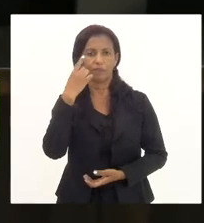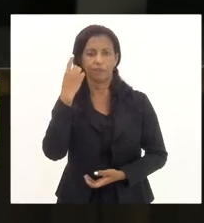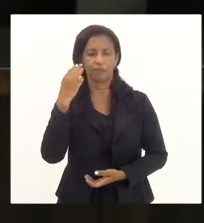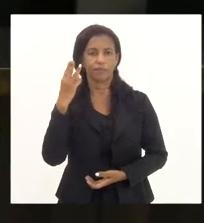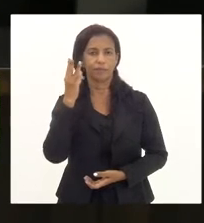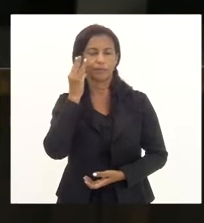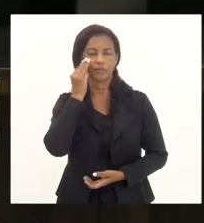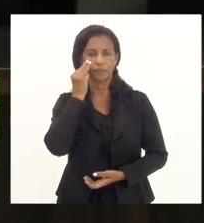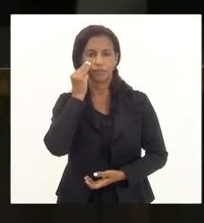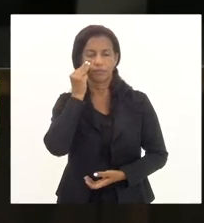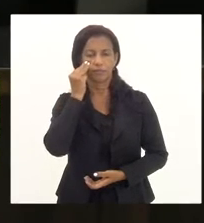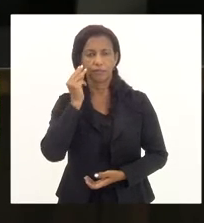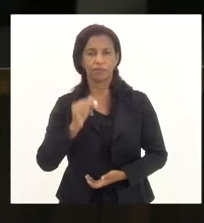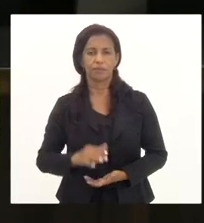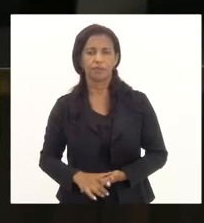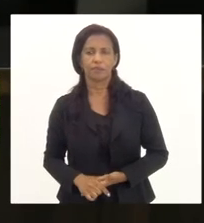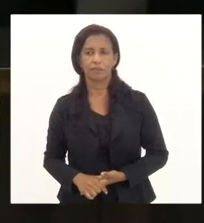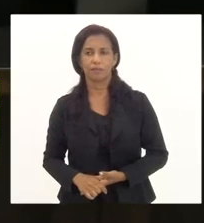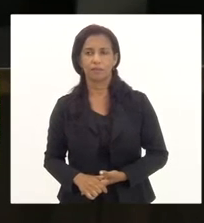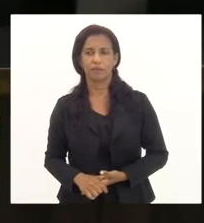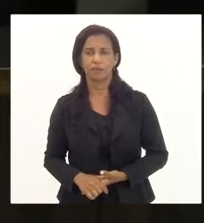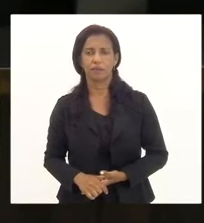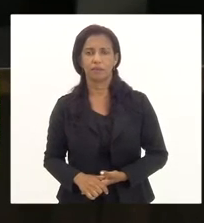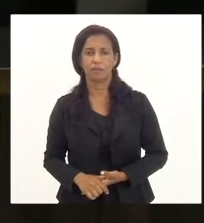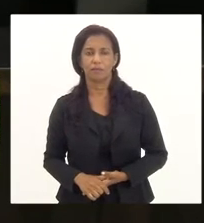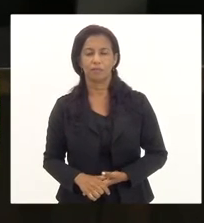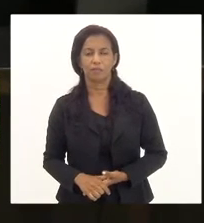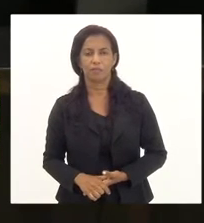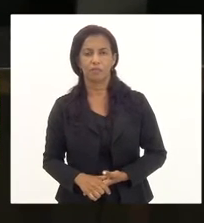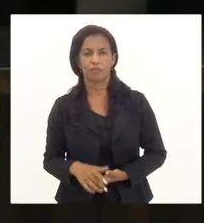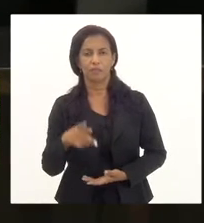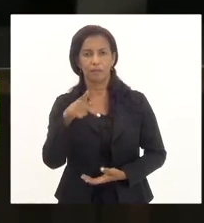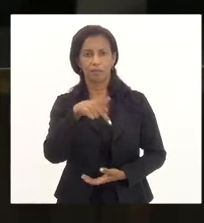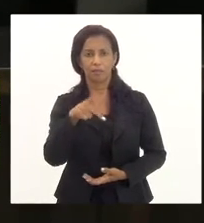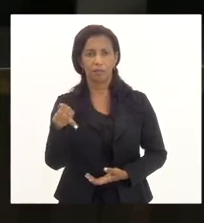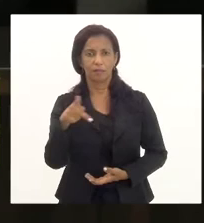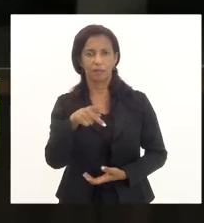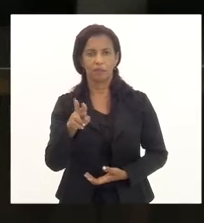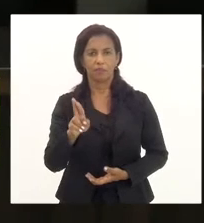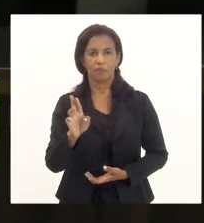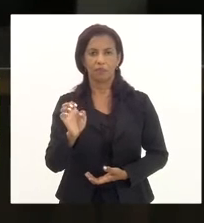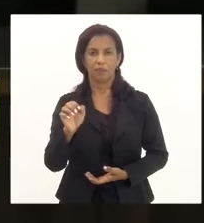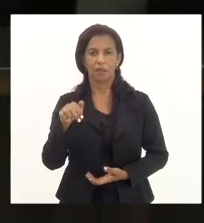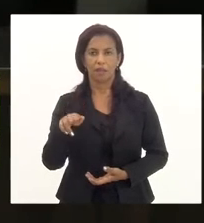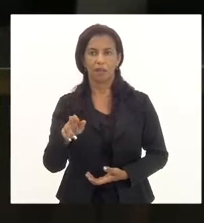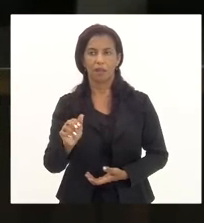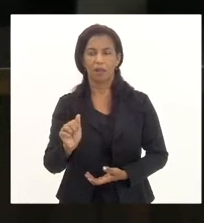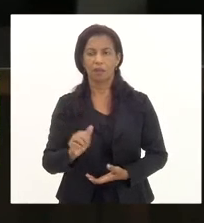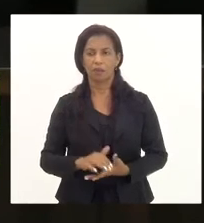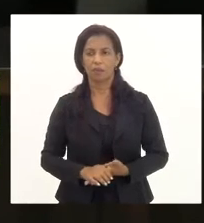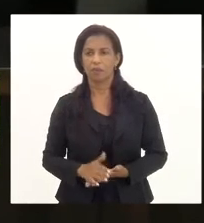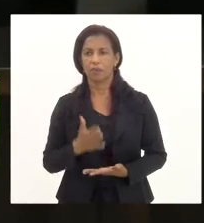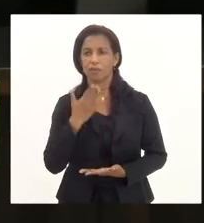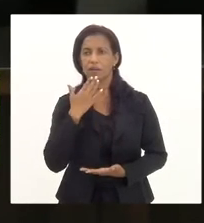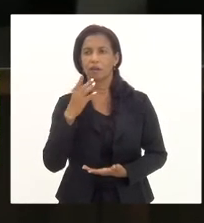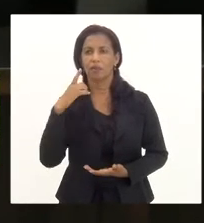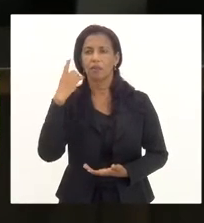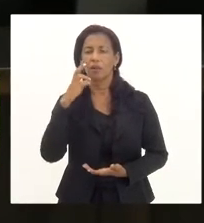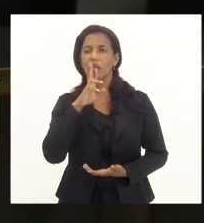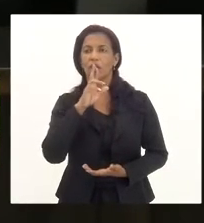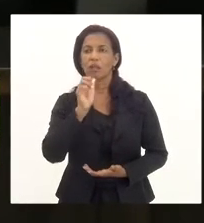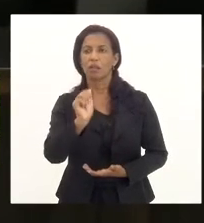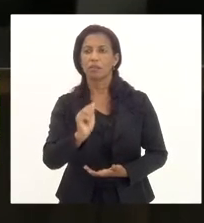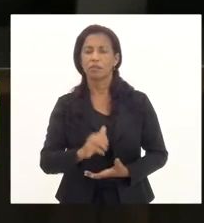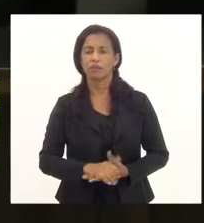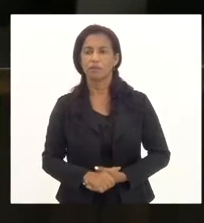deputada Mônica e a professora Renata Gama pediu Deputado